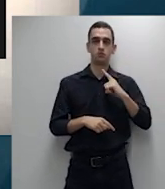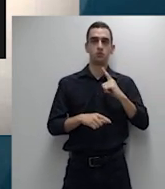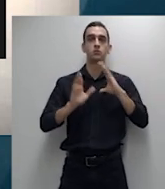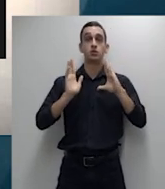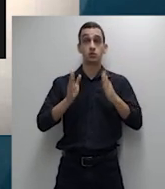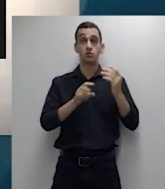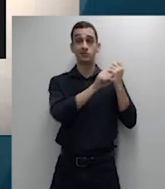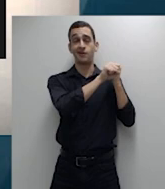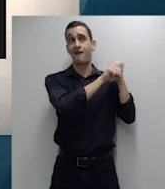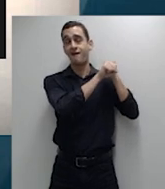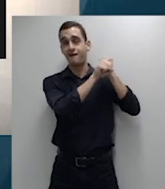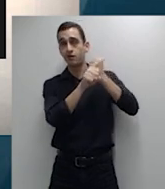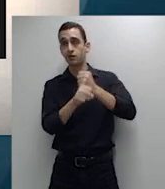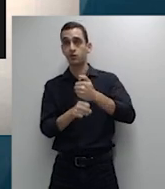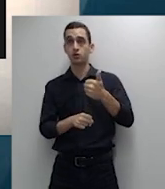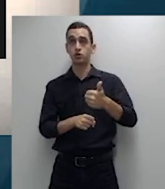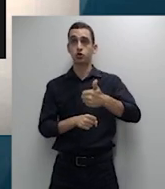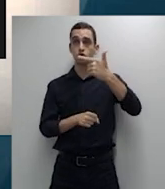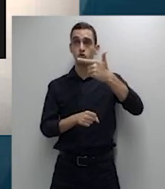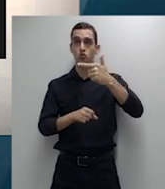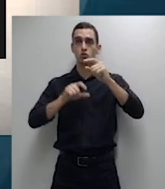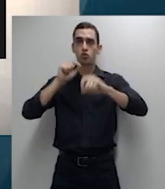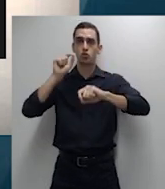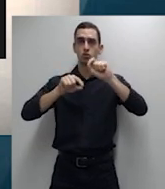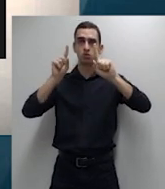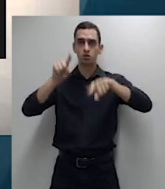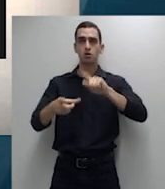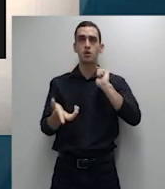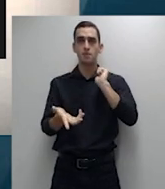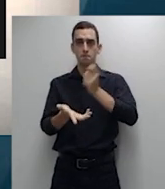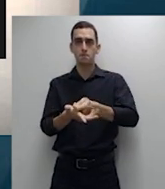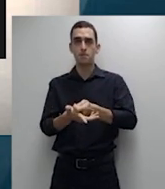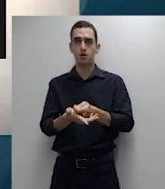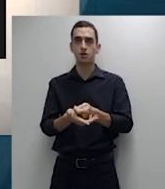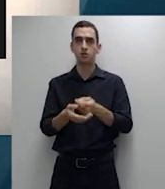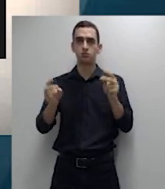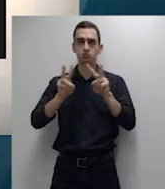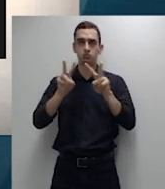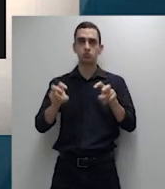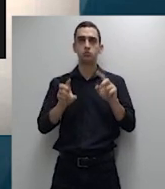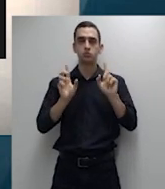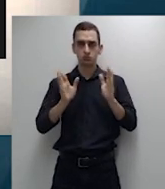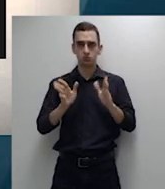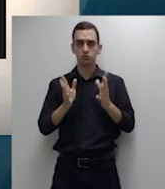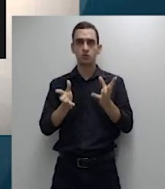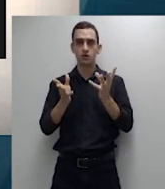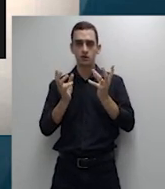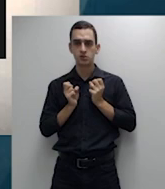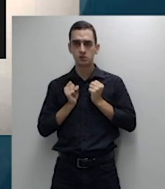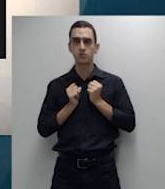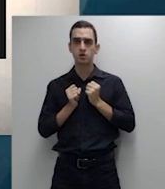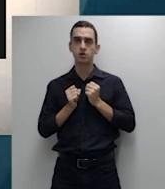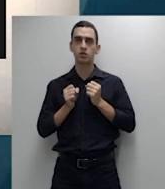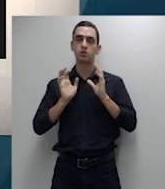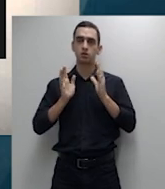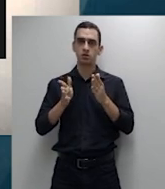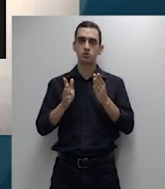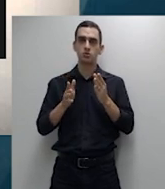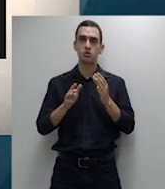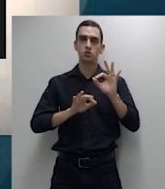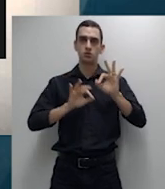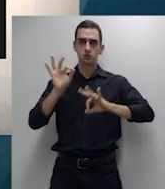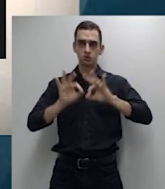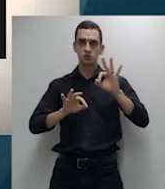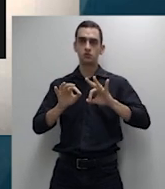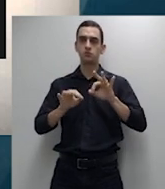12 anos ao pagamento de uma velha é redes na Vitória recebida recebida na verdade a organizar uma missão